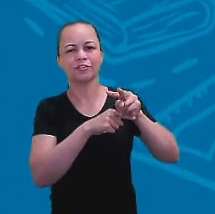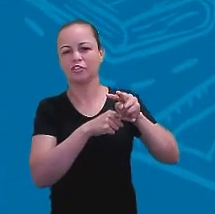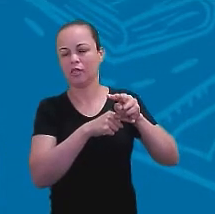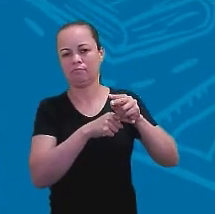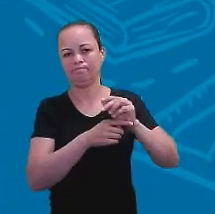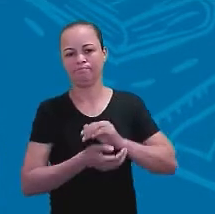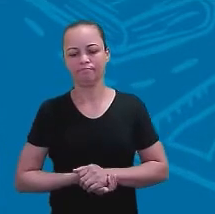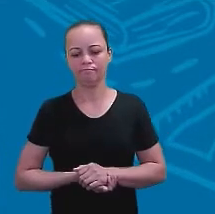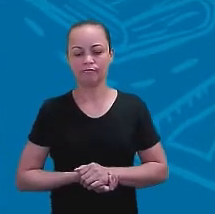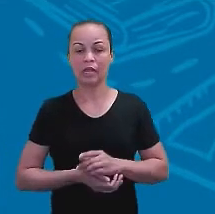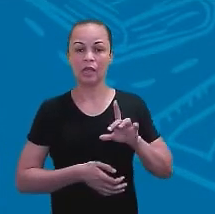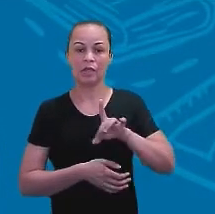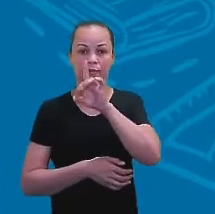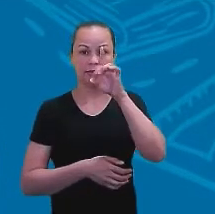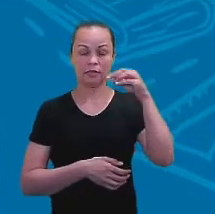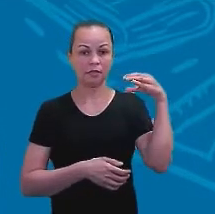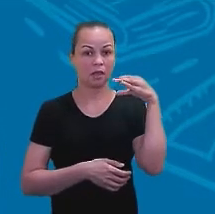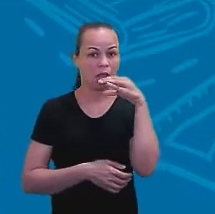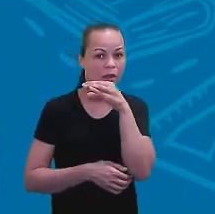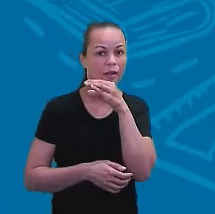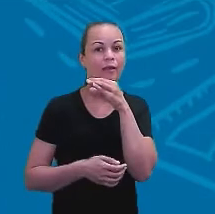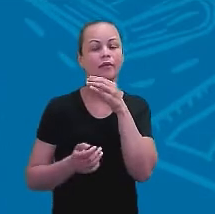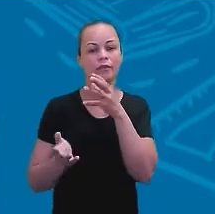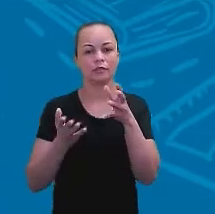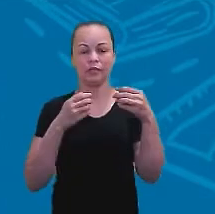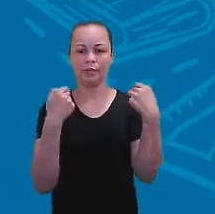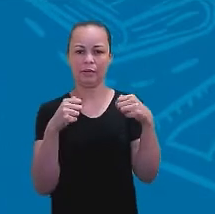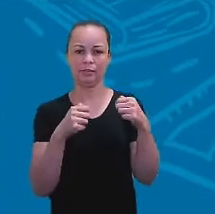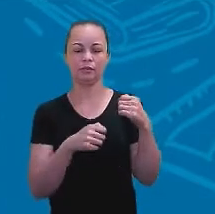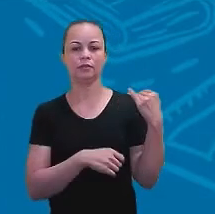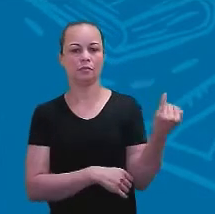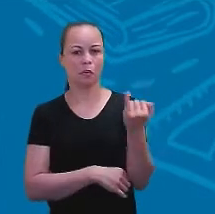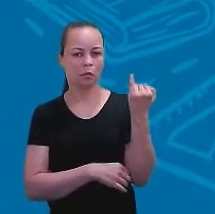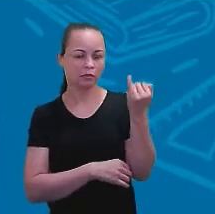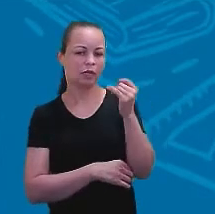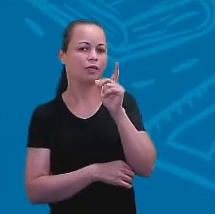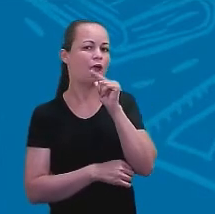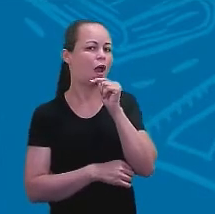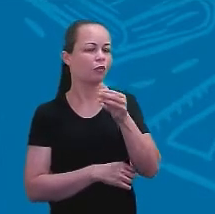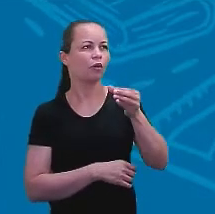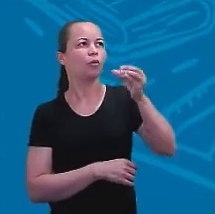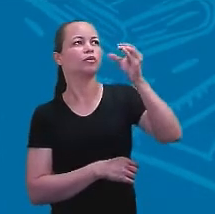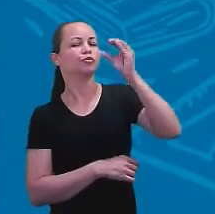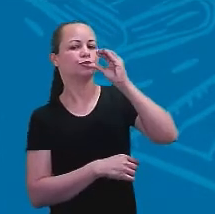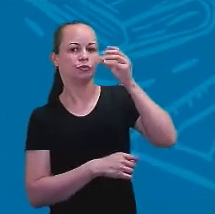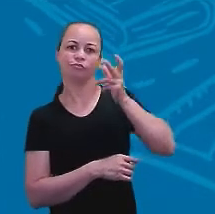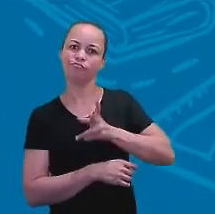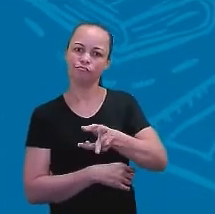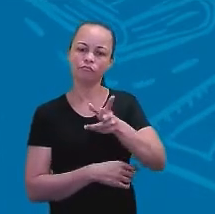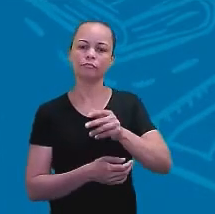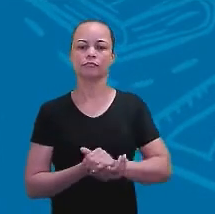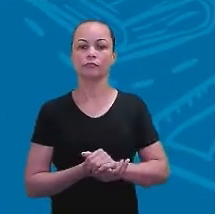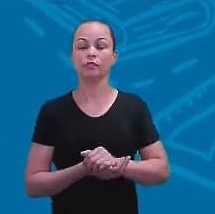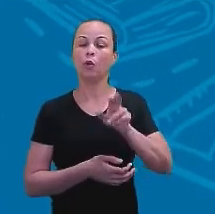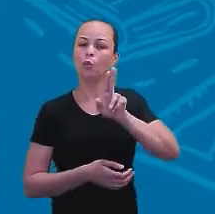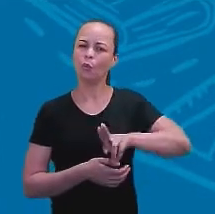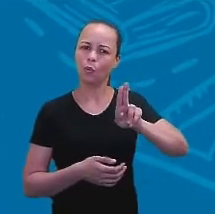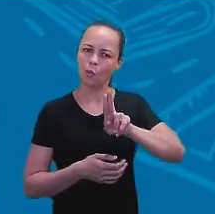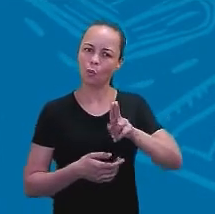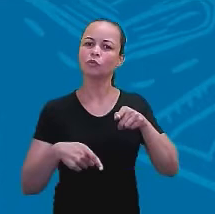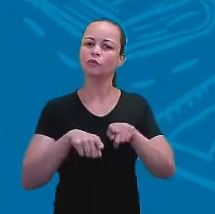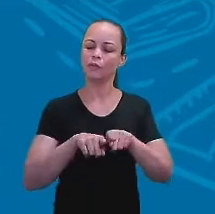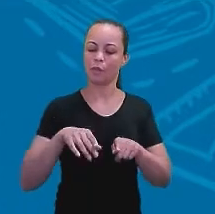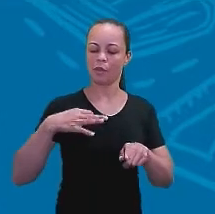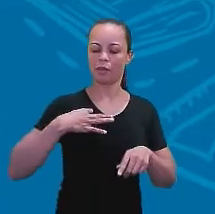dias quentes, também é importante tomar bastante água, tá certo? O uso de roupas frescas,